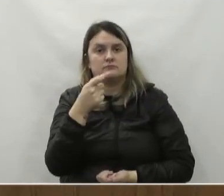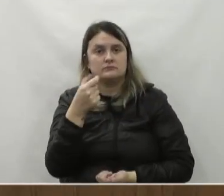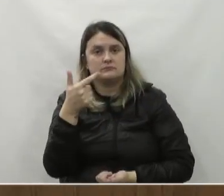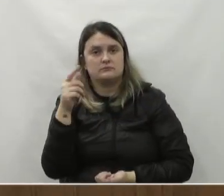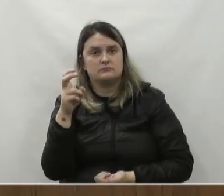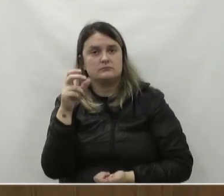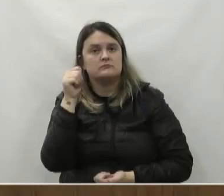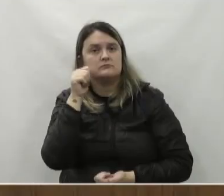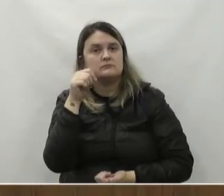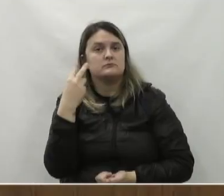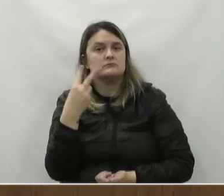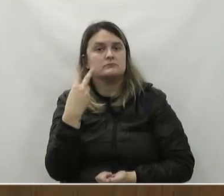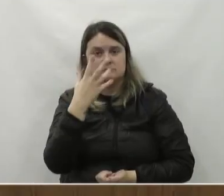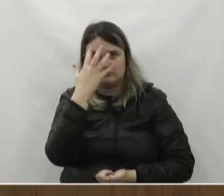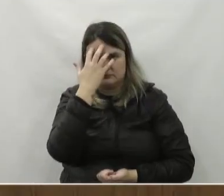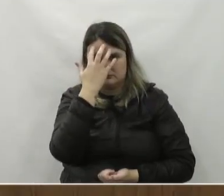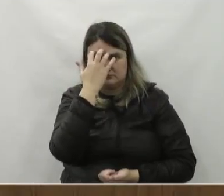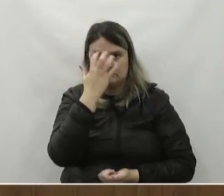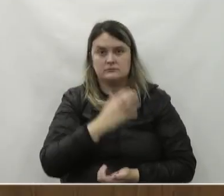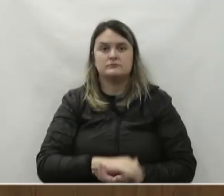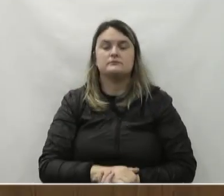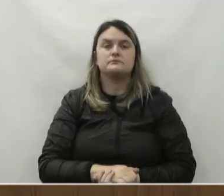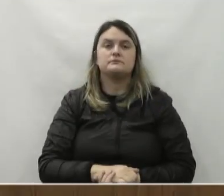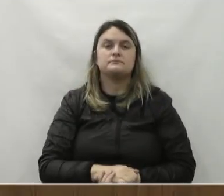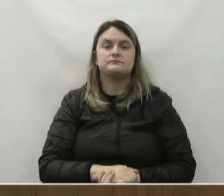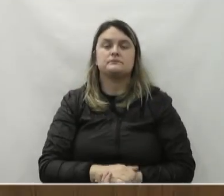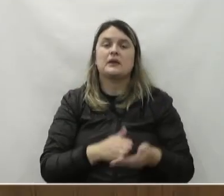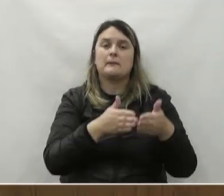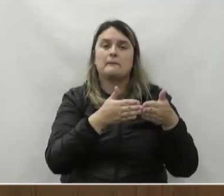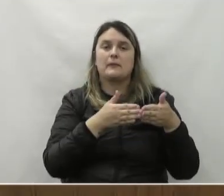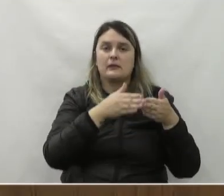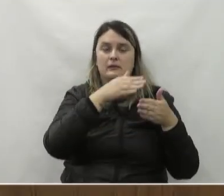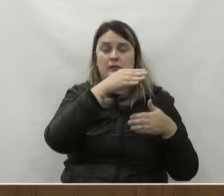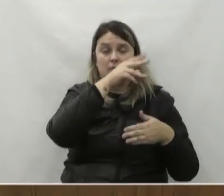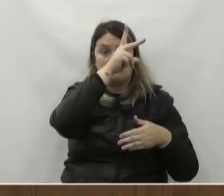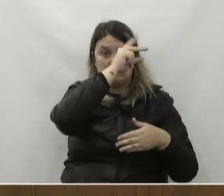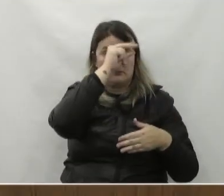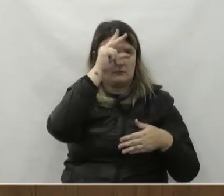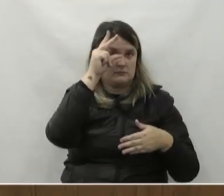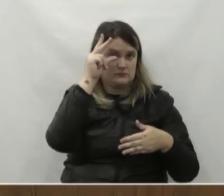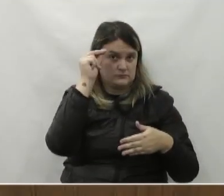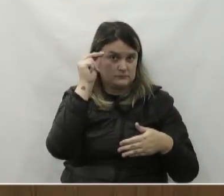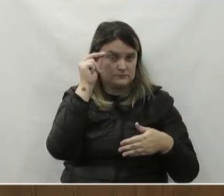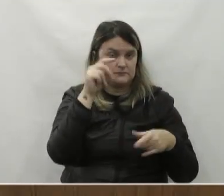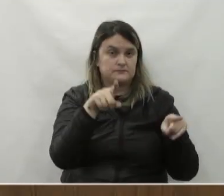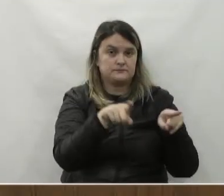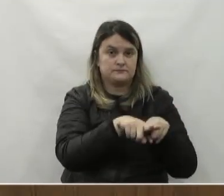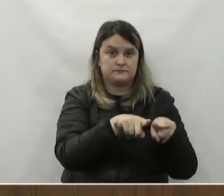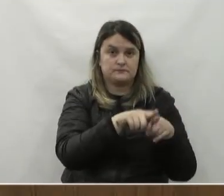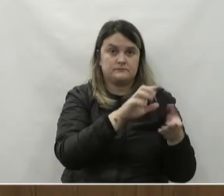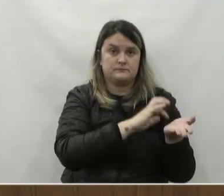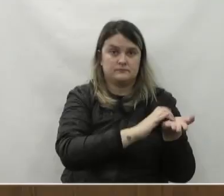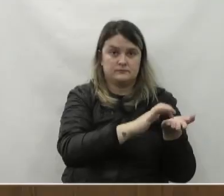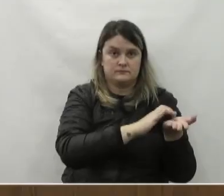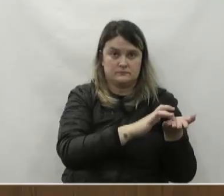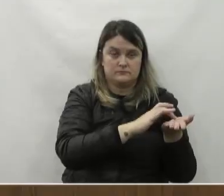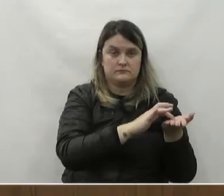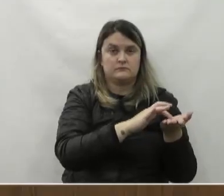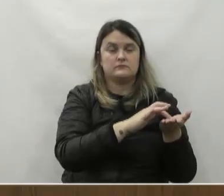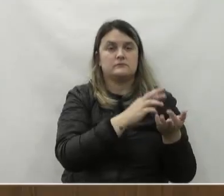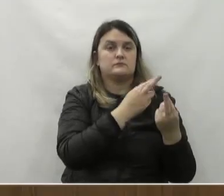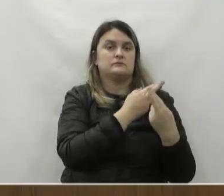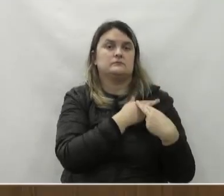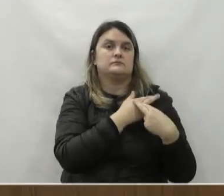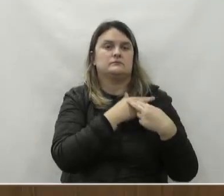245/2025, da vereadora Thaís Biberbach, ao Poder Executivo Municipal, por meio da Secretaria Municipal de